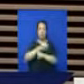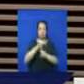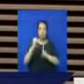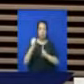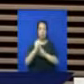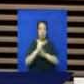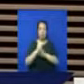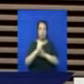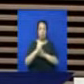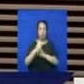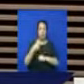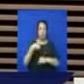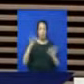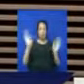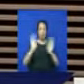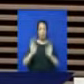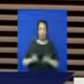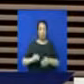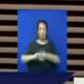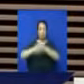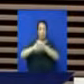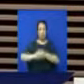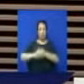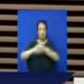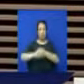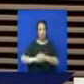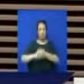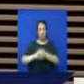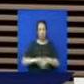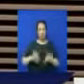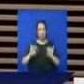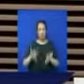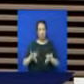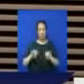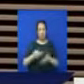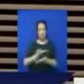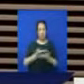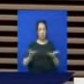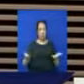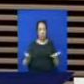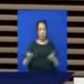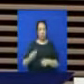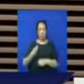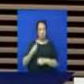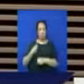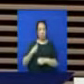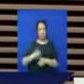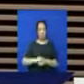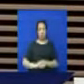Então, cumprimentar, assim, de uma forma muito especial a todos vocês aqui presentes.